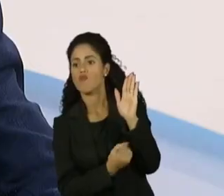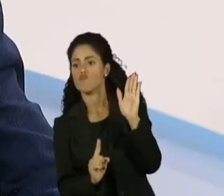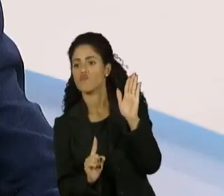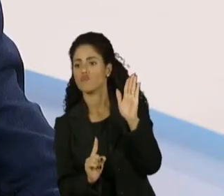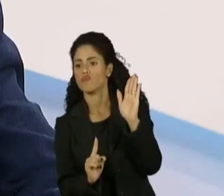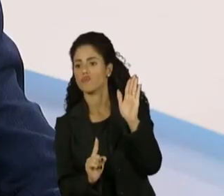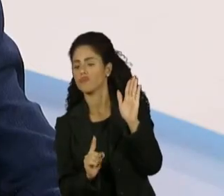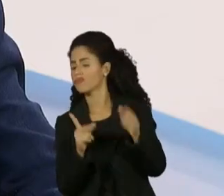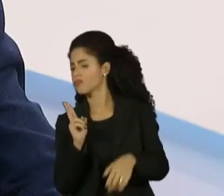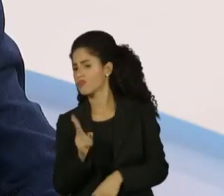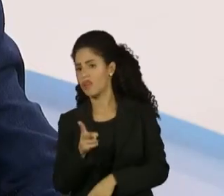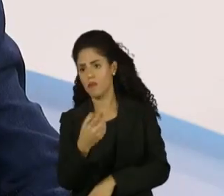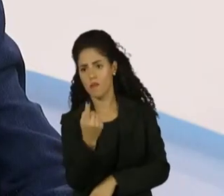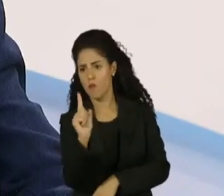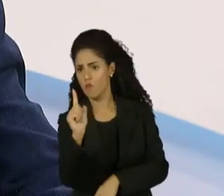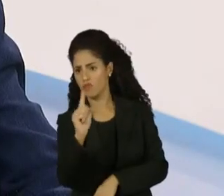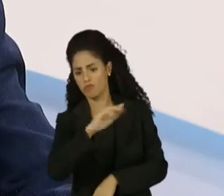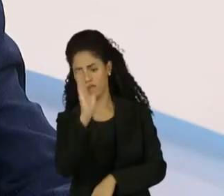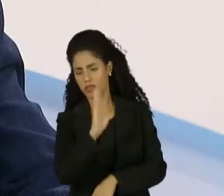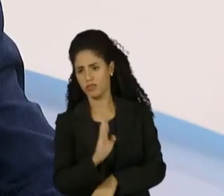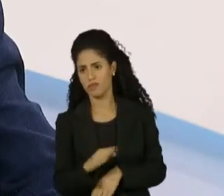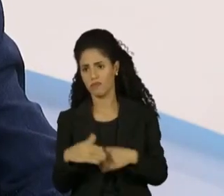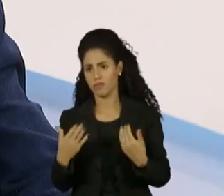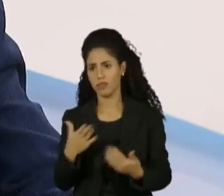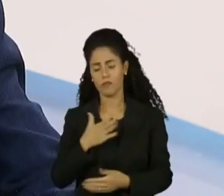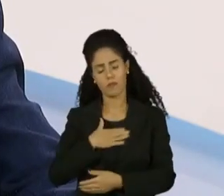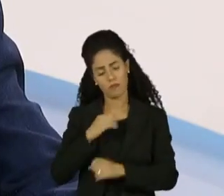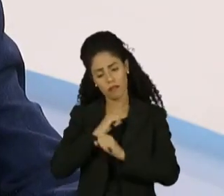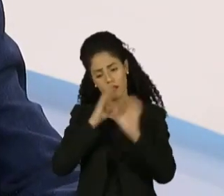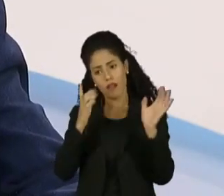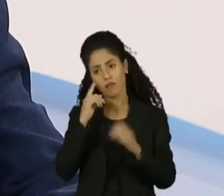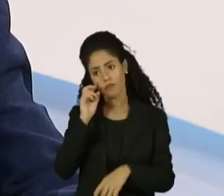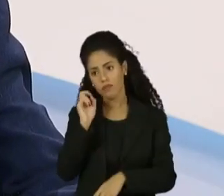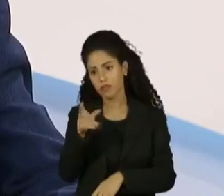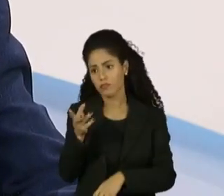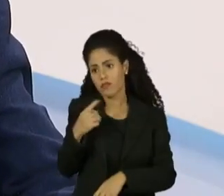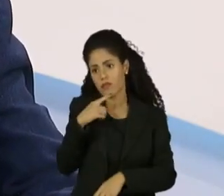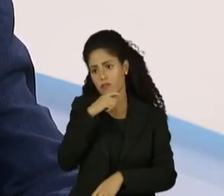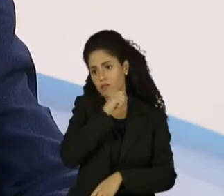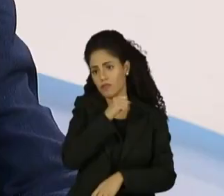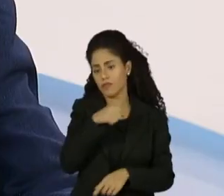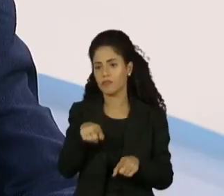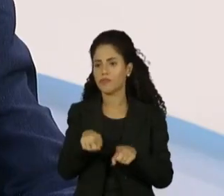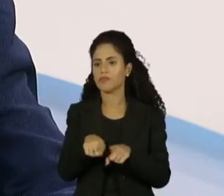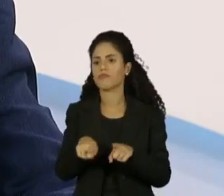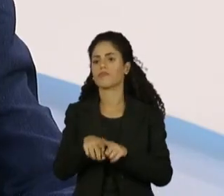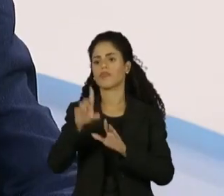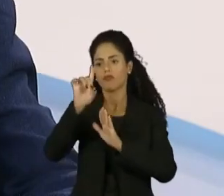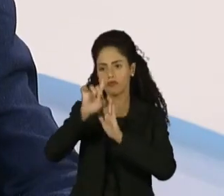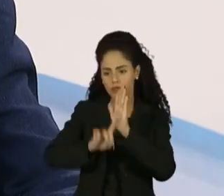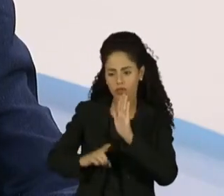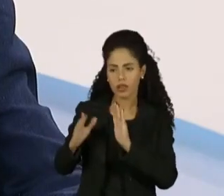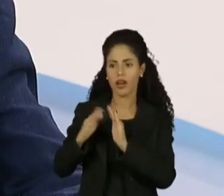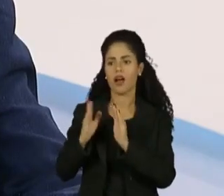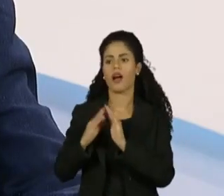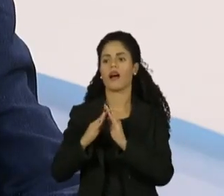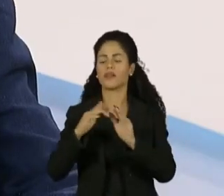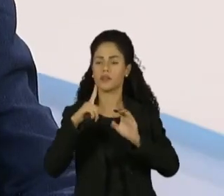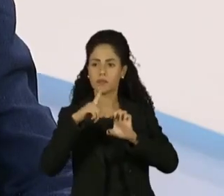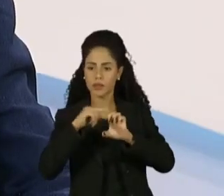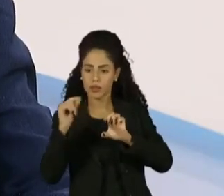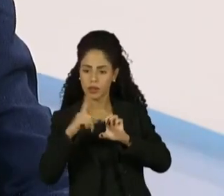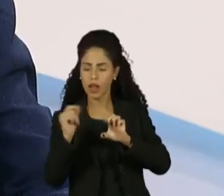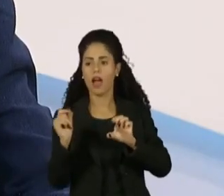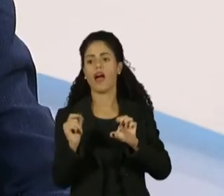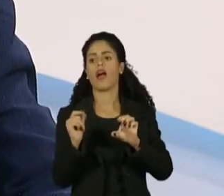proficiência internacionais. Então, isso para mim é uma coisa muito clara. Além disso, a questão do direito da propriedade, do empreendedorismo,